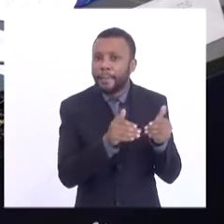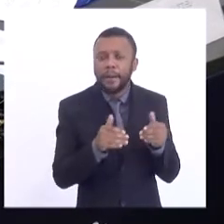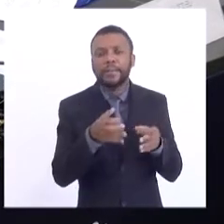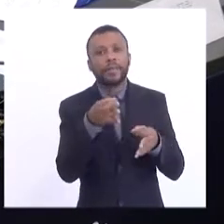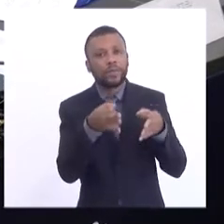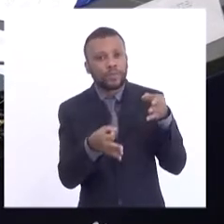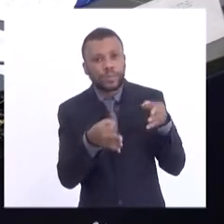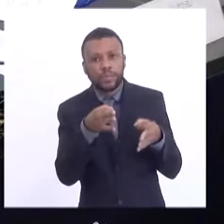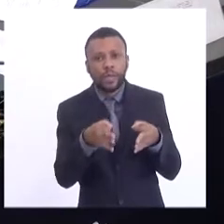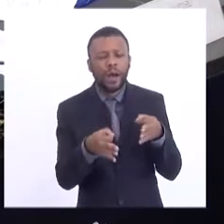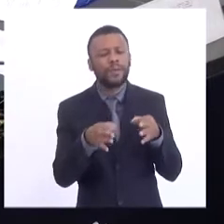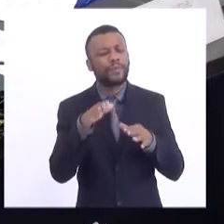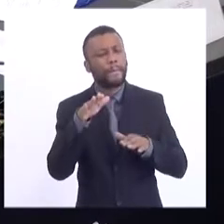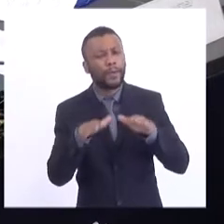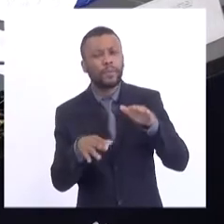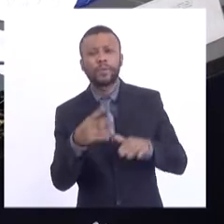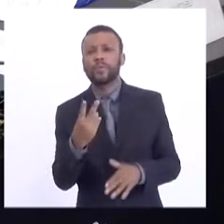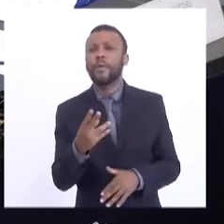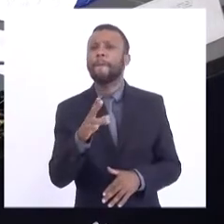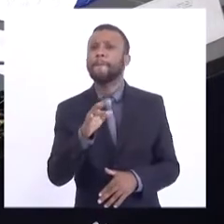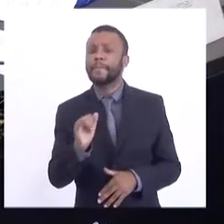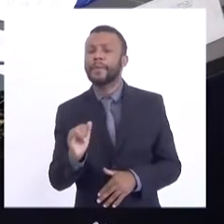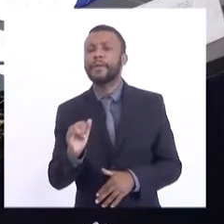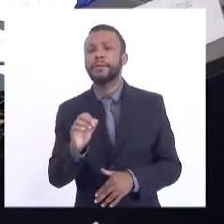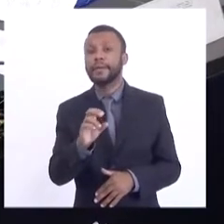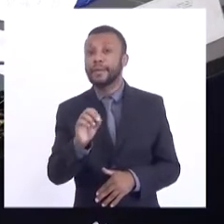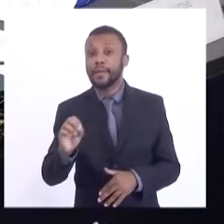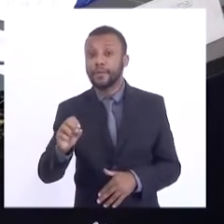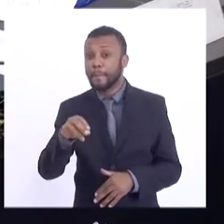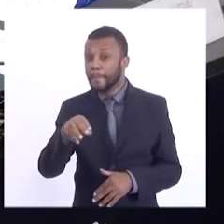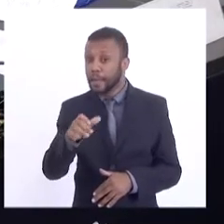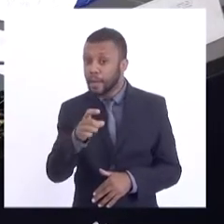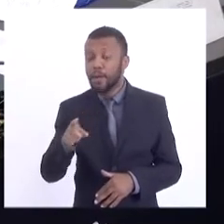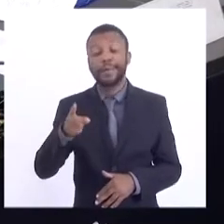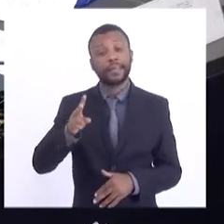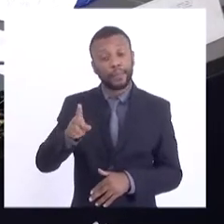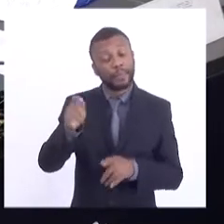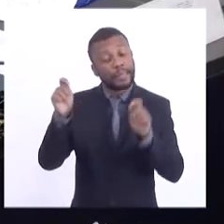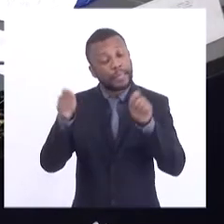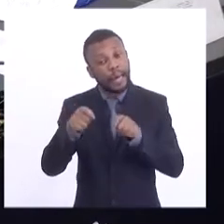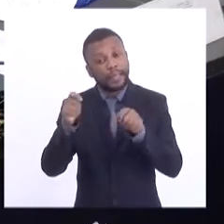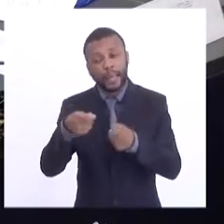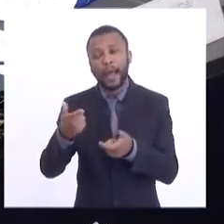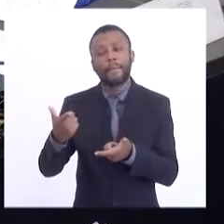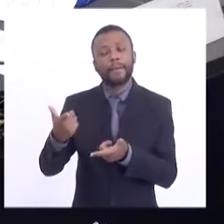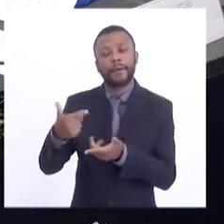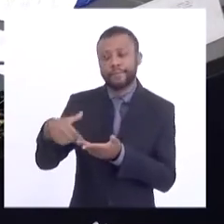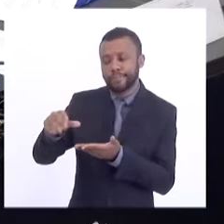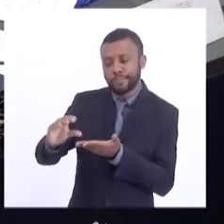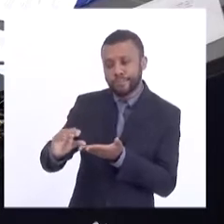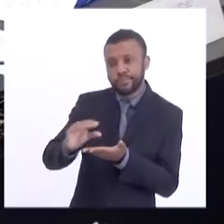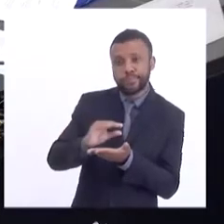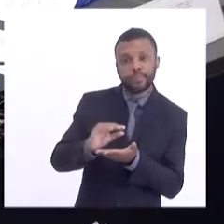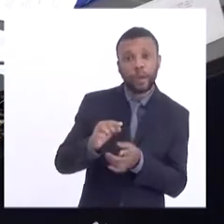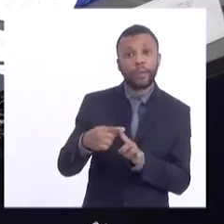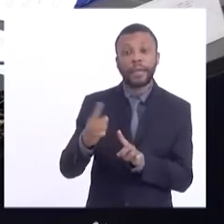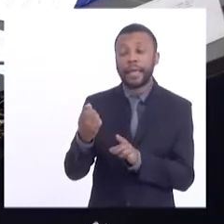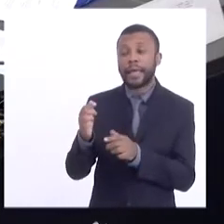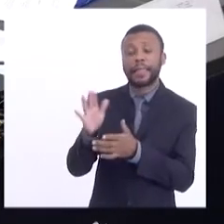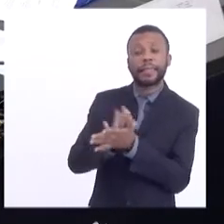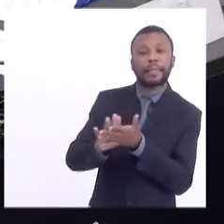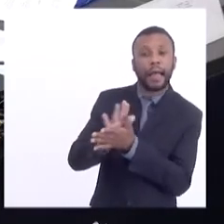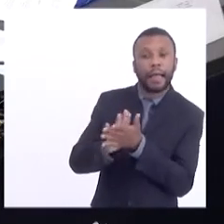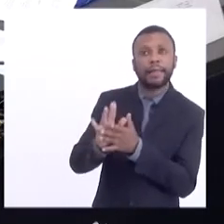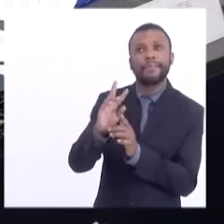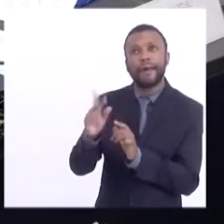de aproximadamente dois milhões e meio sempre dá para tirar um pedacinho porque nada daquilo vai acontecer